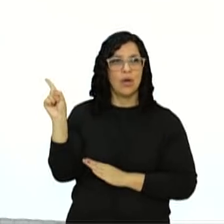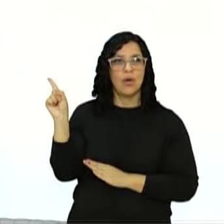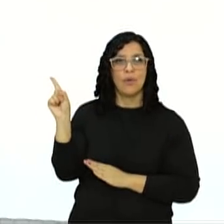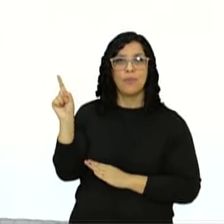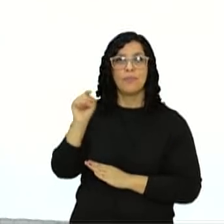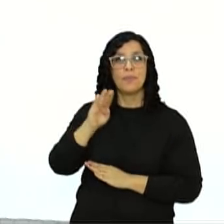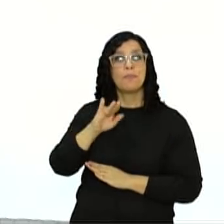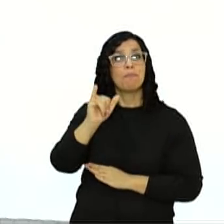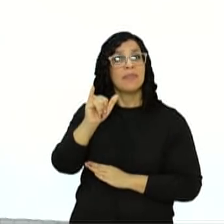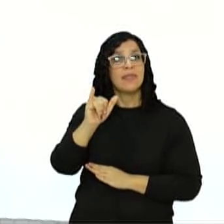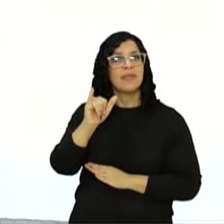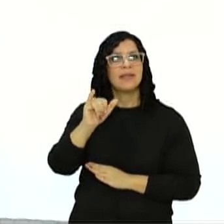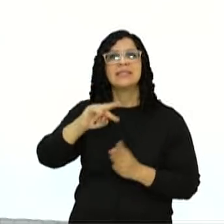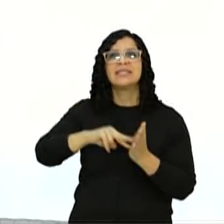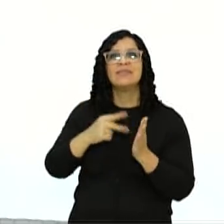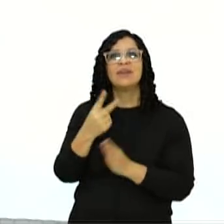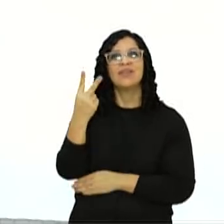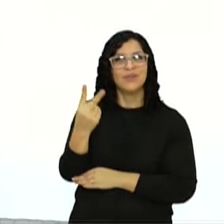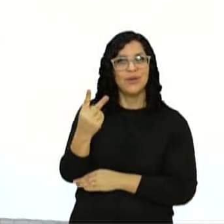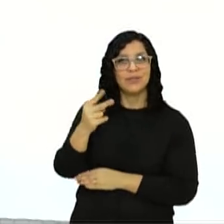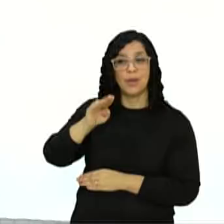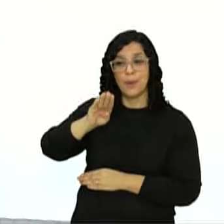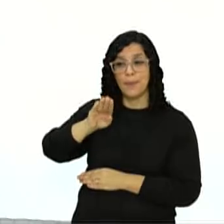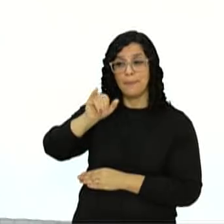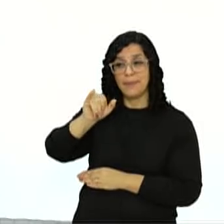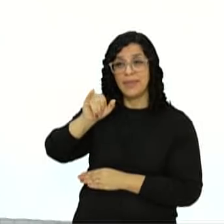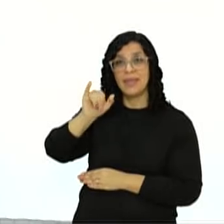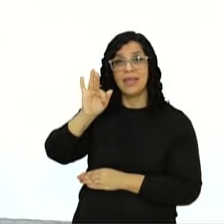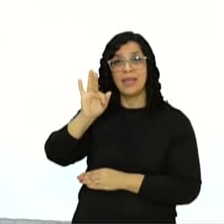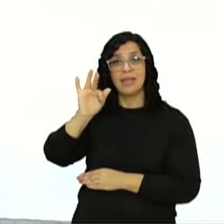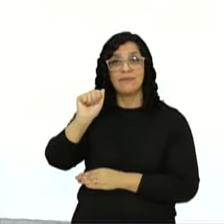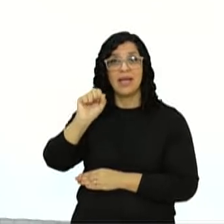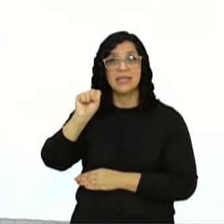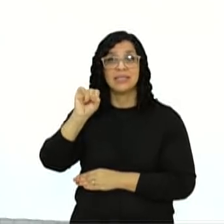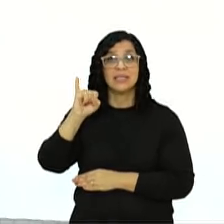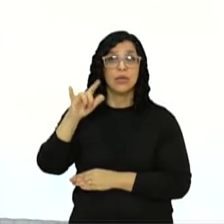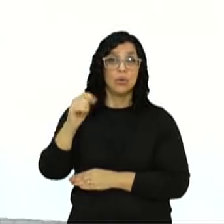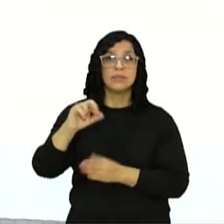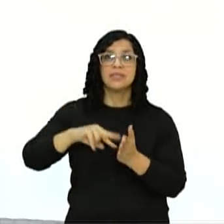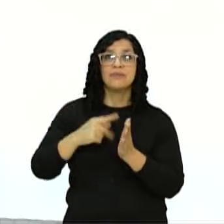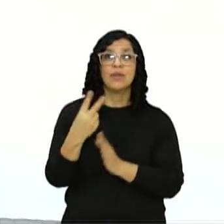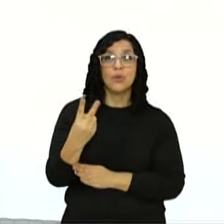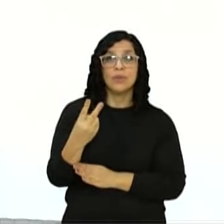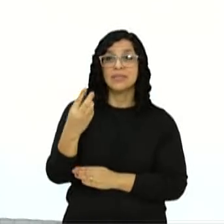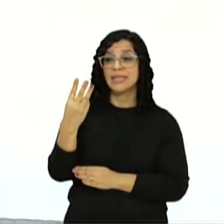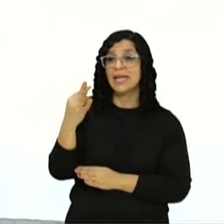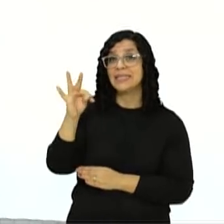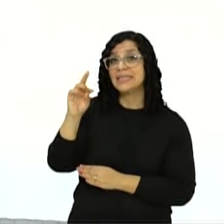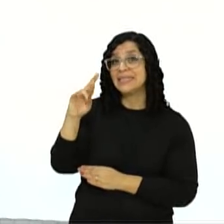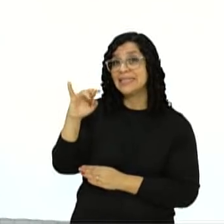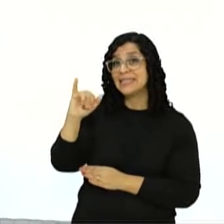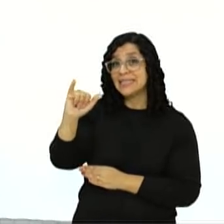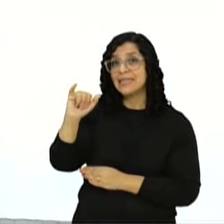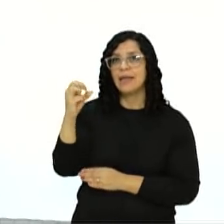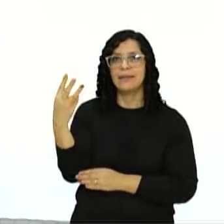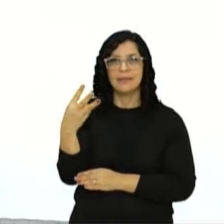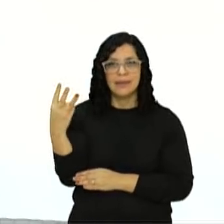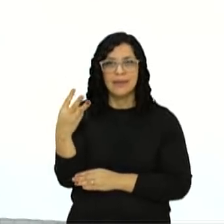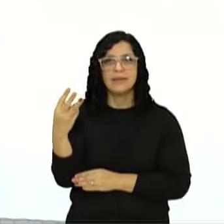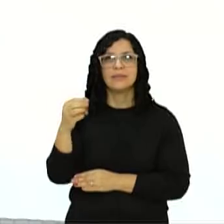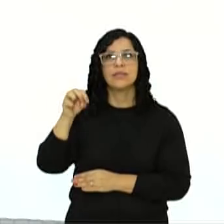tipo bifásico. Bi é 2, tri é